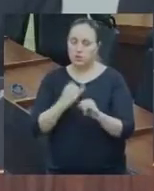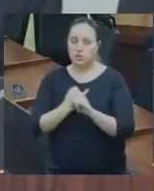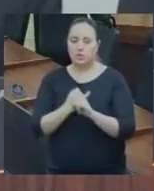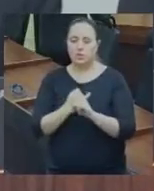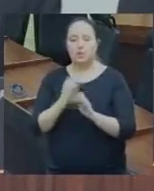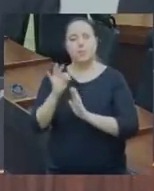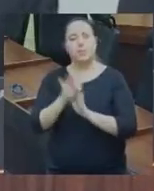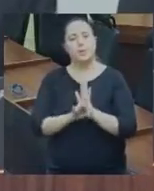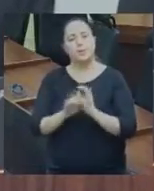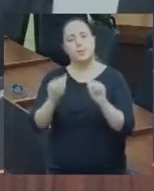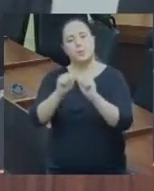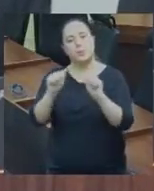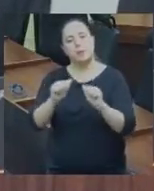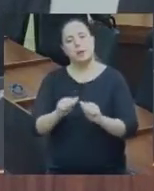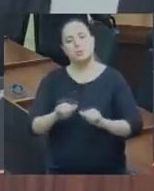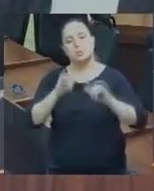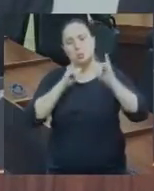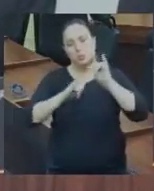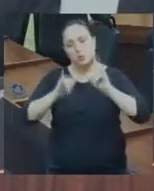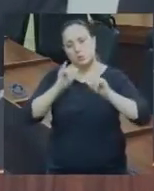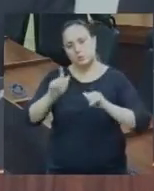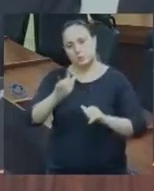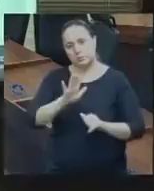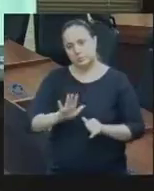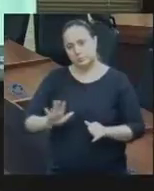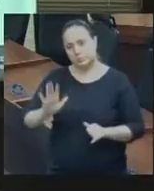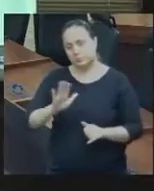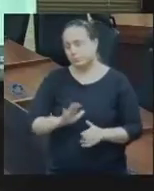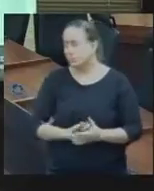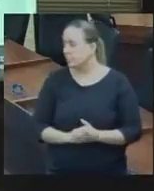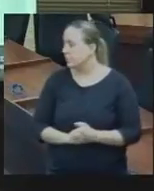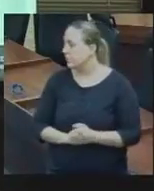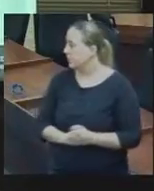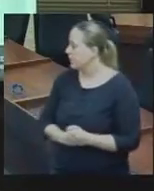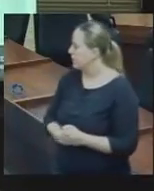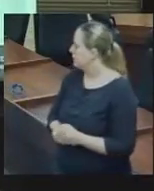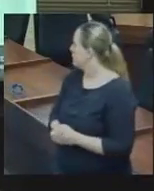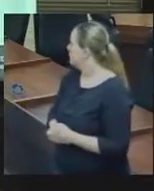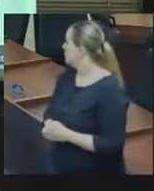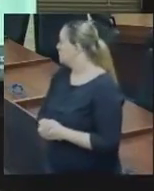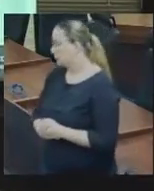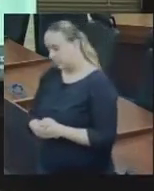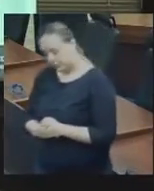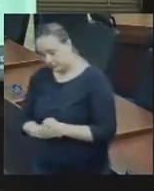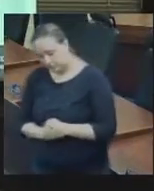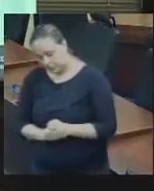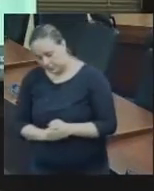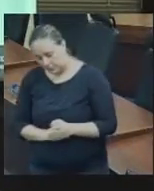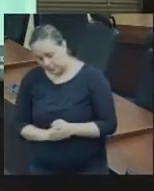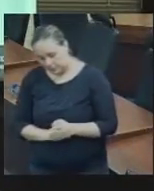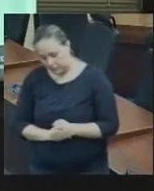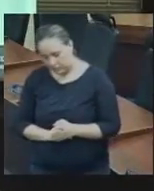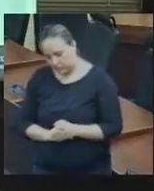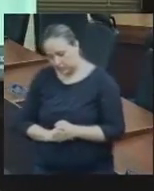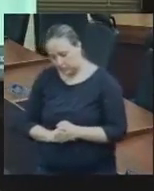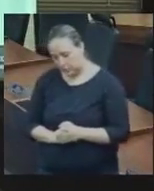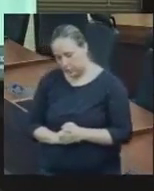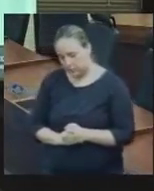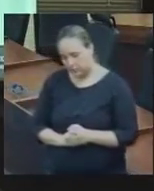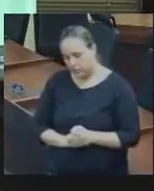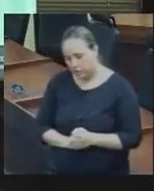informações em geral vamos lá continuando então é é um